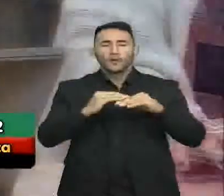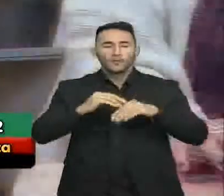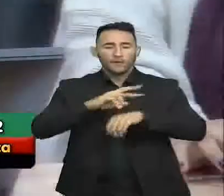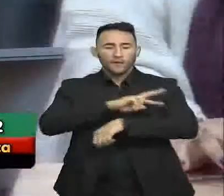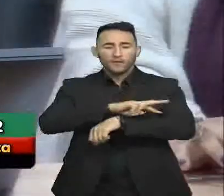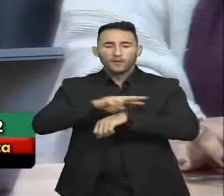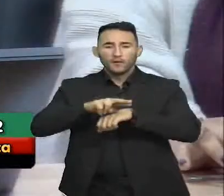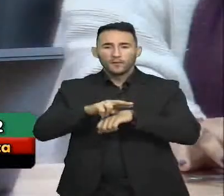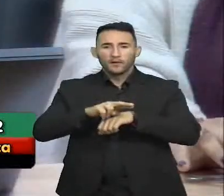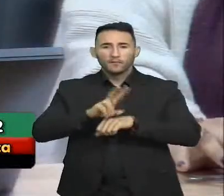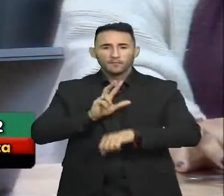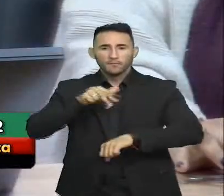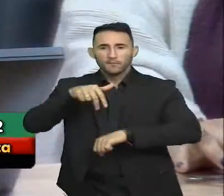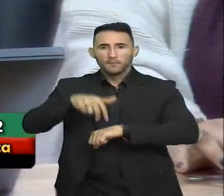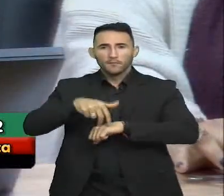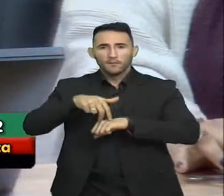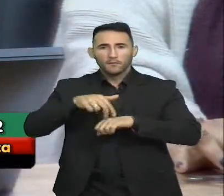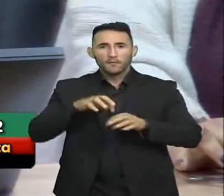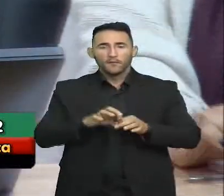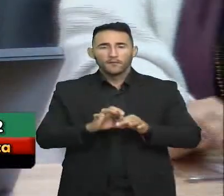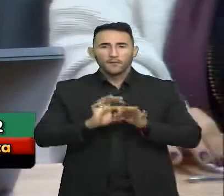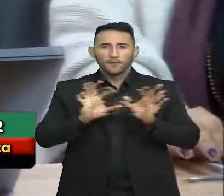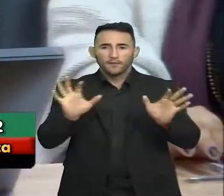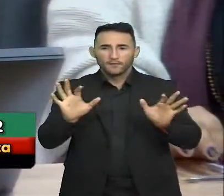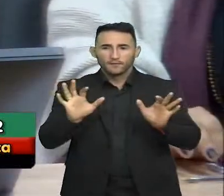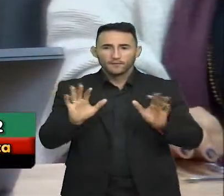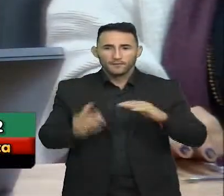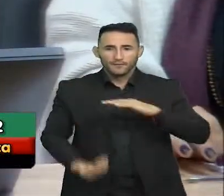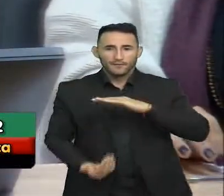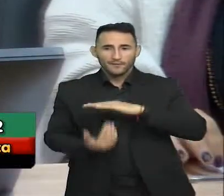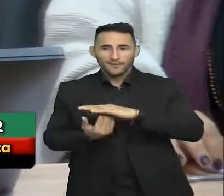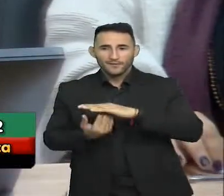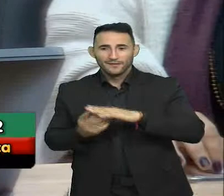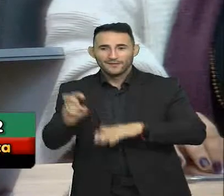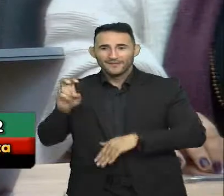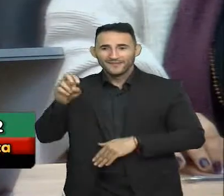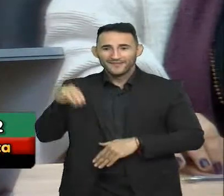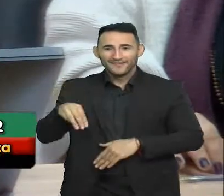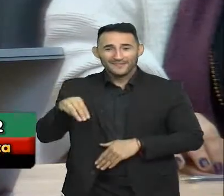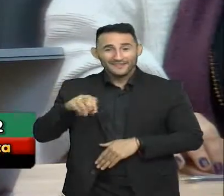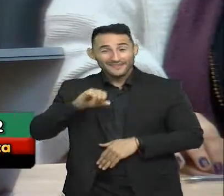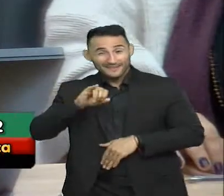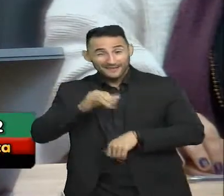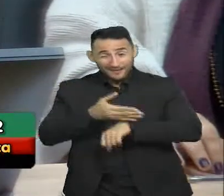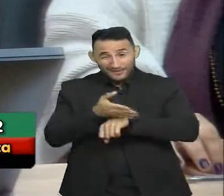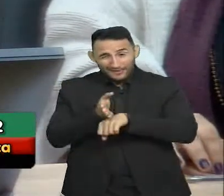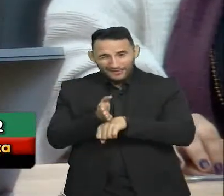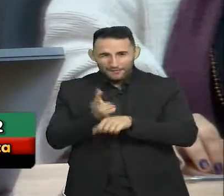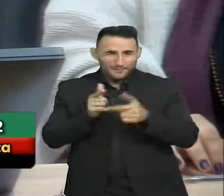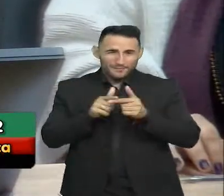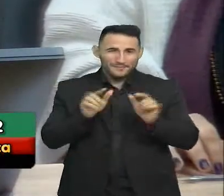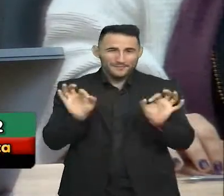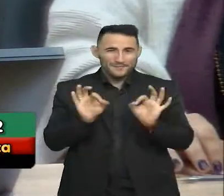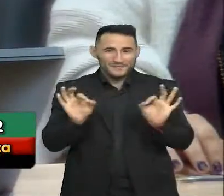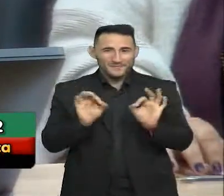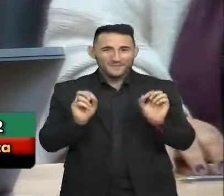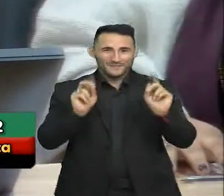da palavra, usando a tribuna à sua inteira disposição por 5 minutos. E se passar um pouquinho, não tem problema, tá